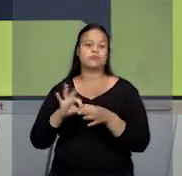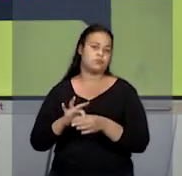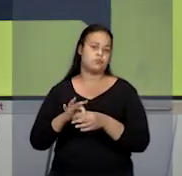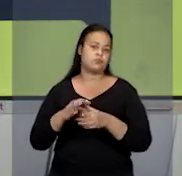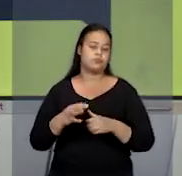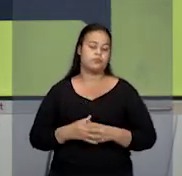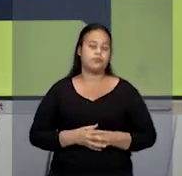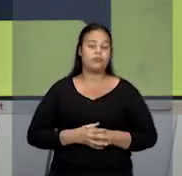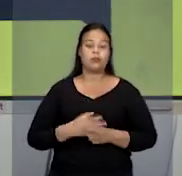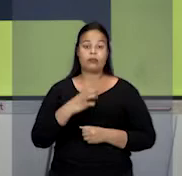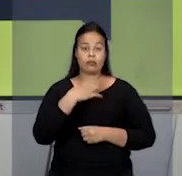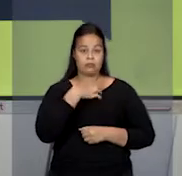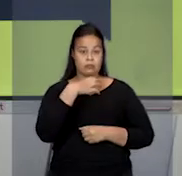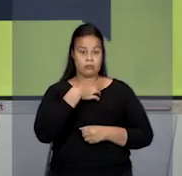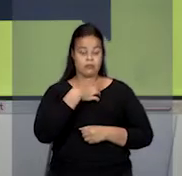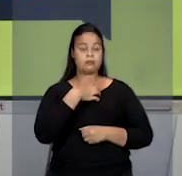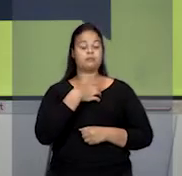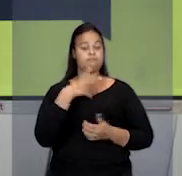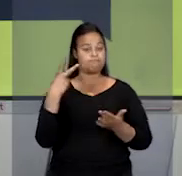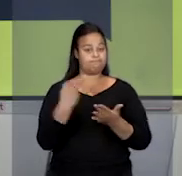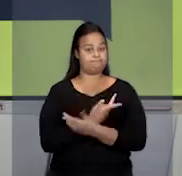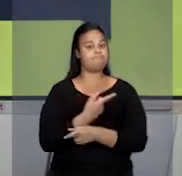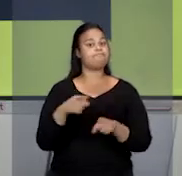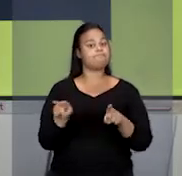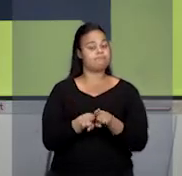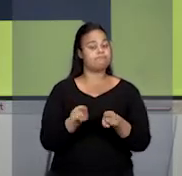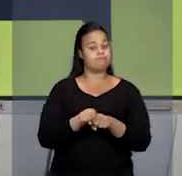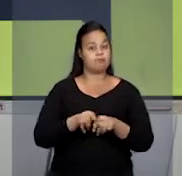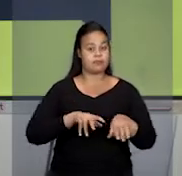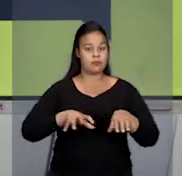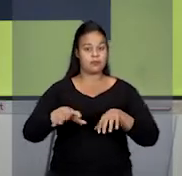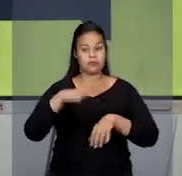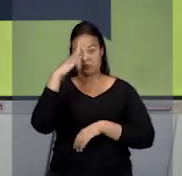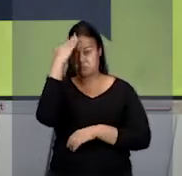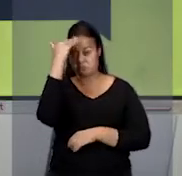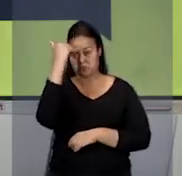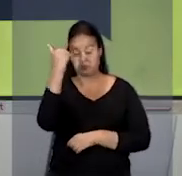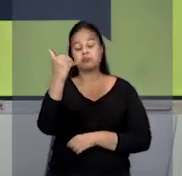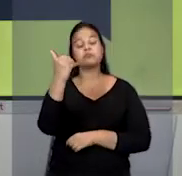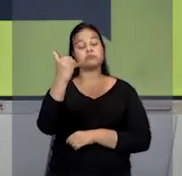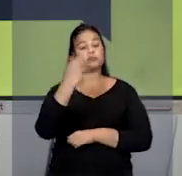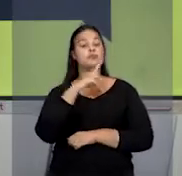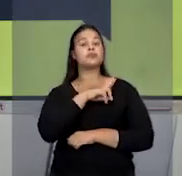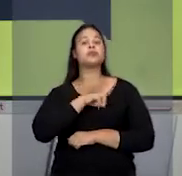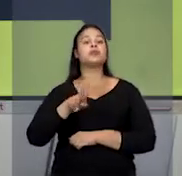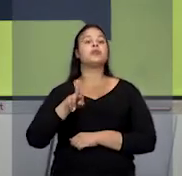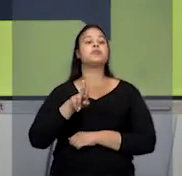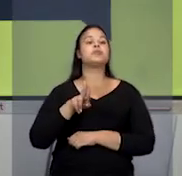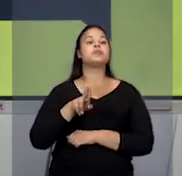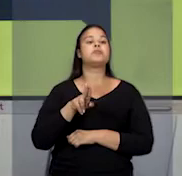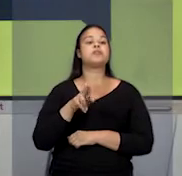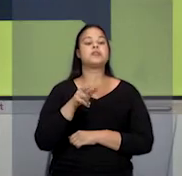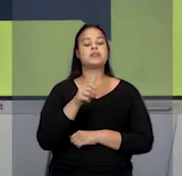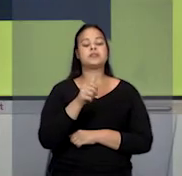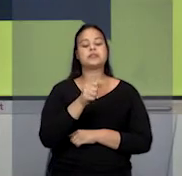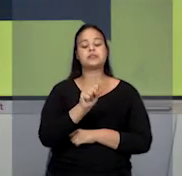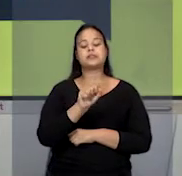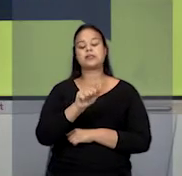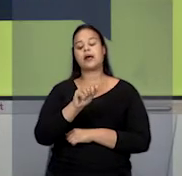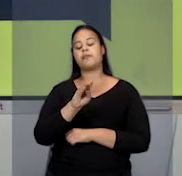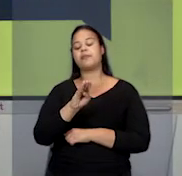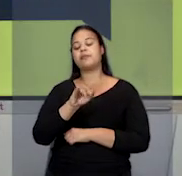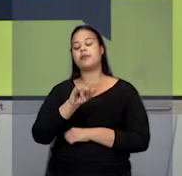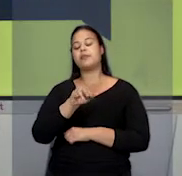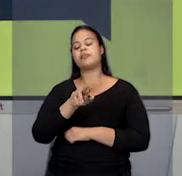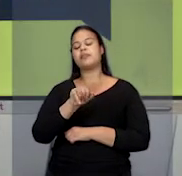Na Bahia, aconteceu também um outro movimento bastante famoso, que é a chamada Sabinada. Por que esse